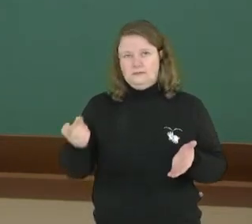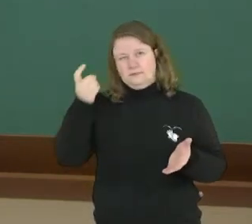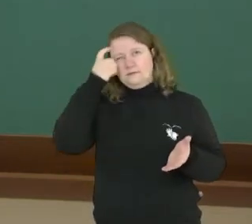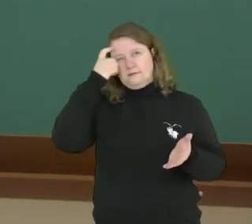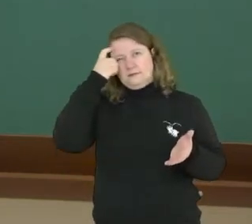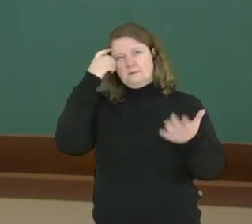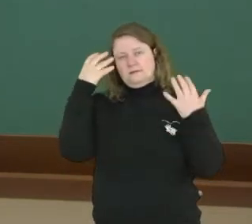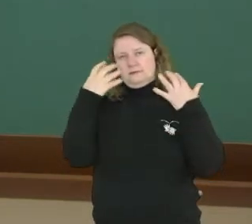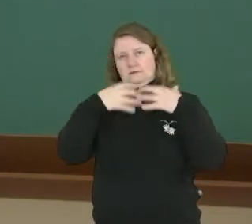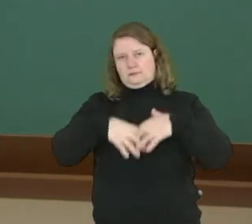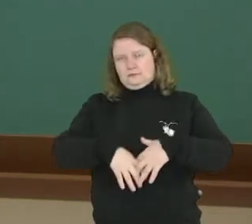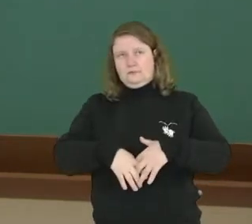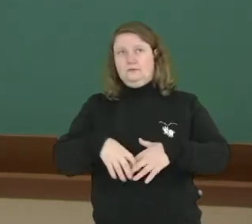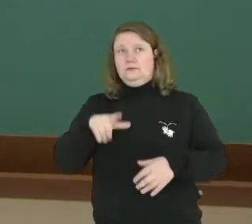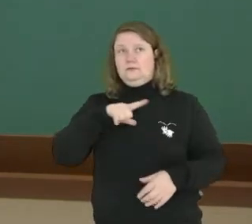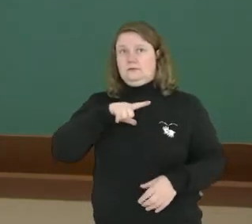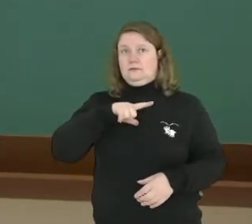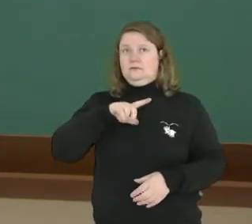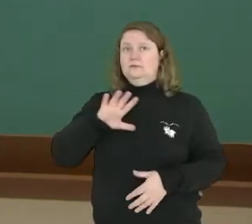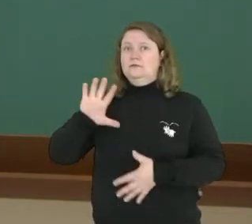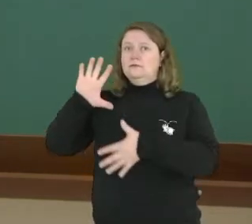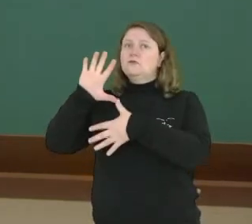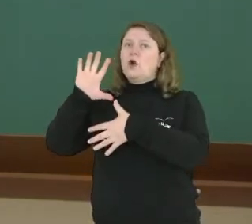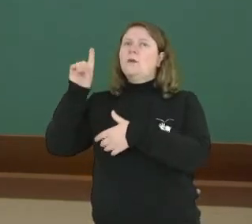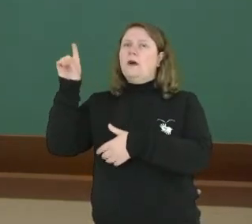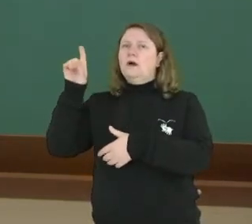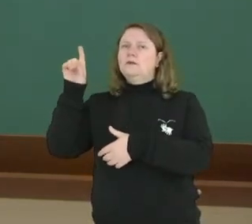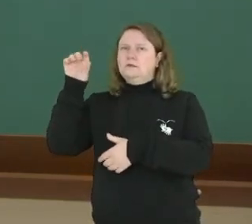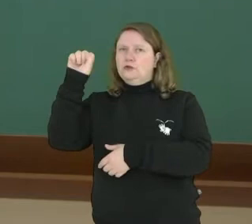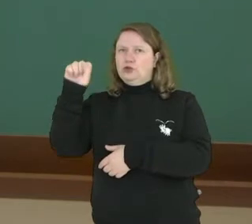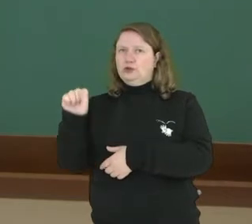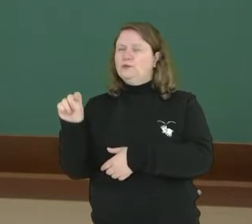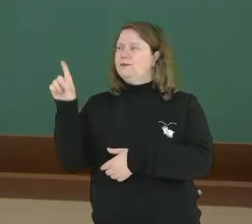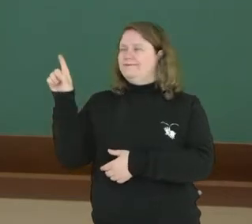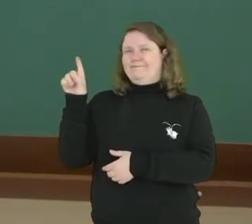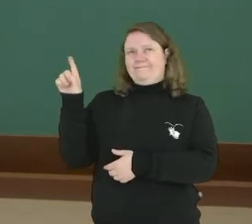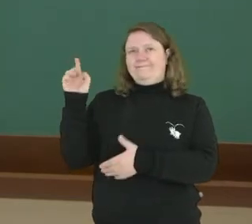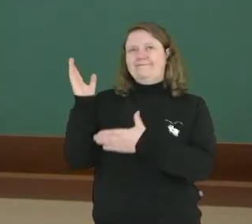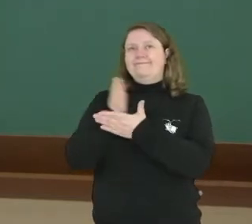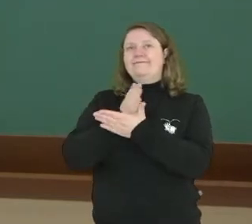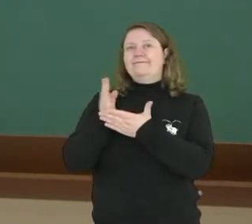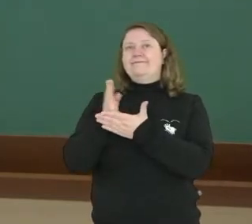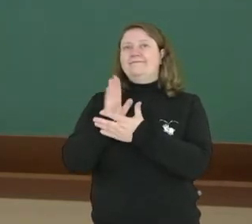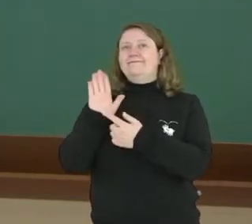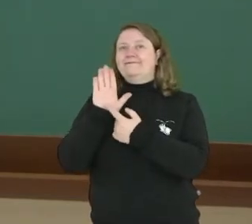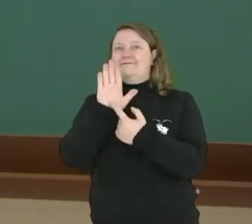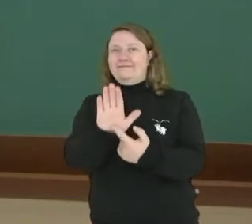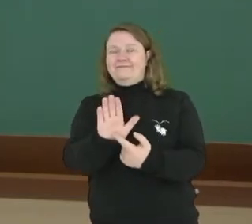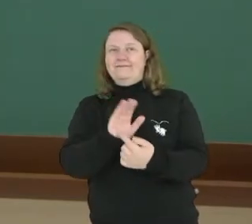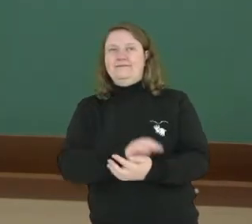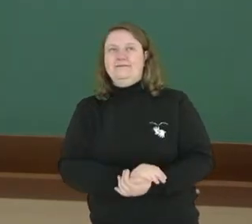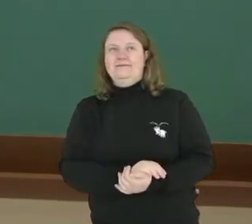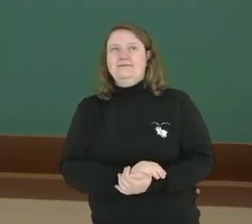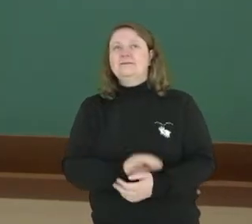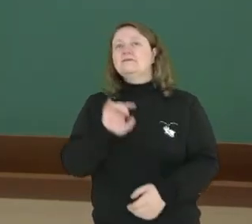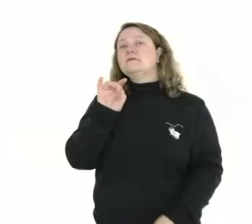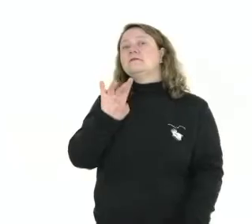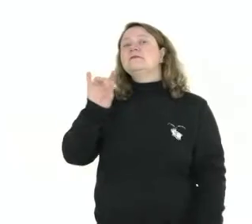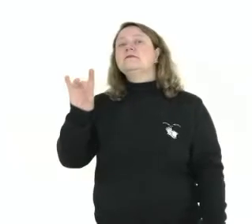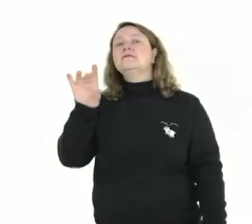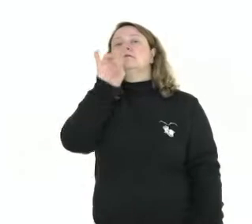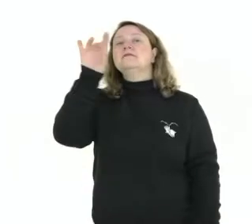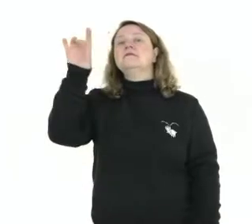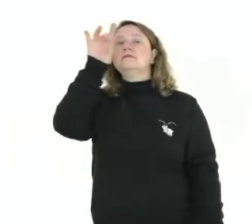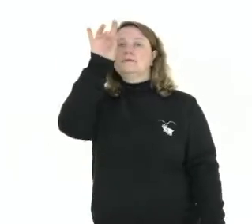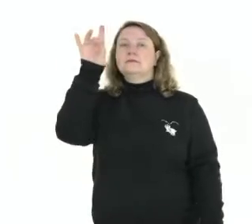da vegetação. Ali já temos um mapa que traz para nós essa divisão. Então nós temos, cada cor